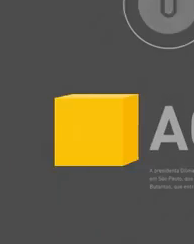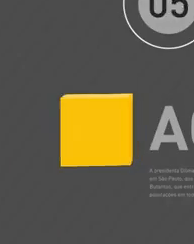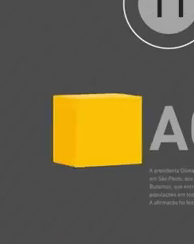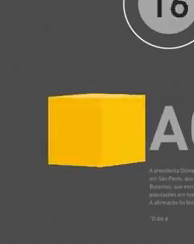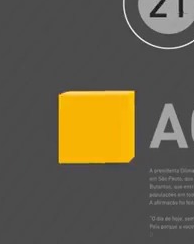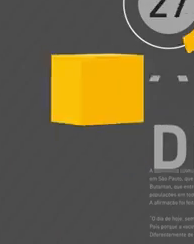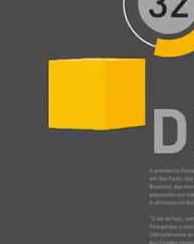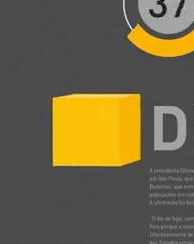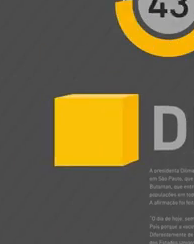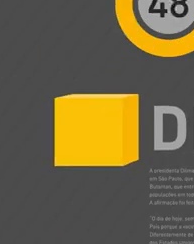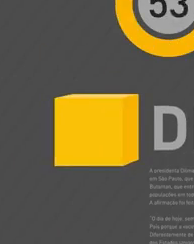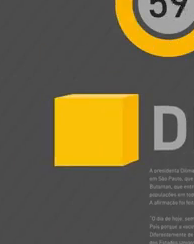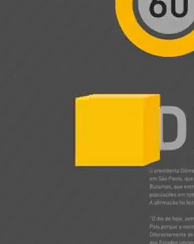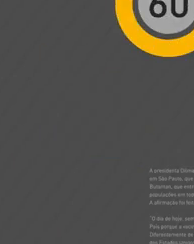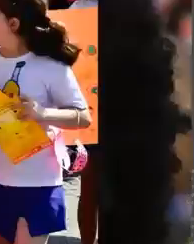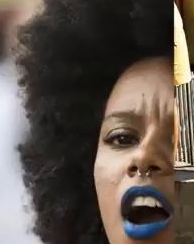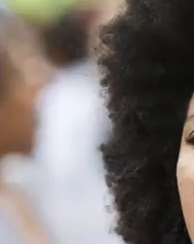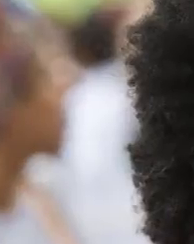o